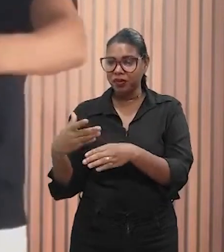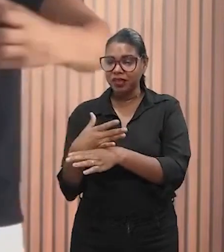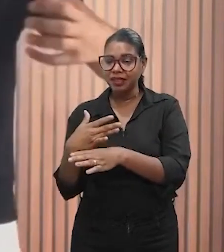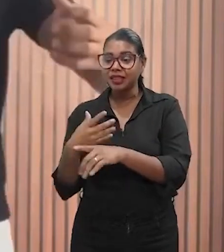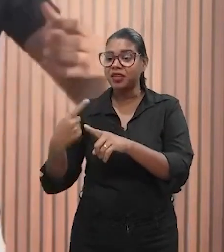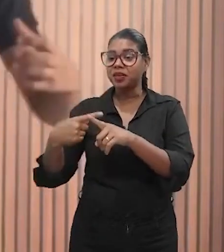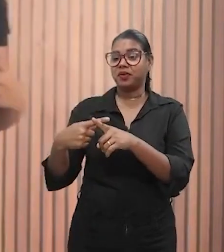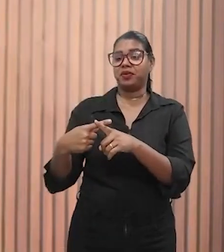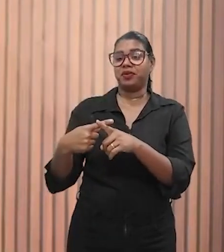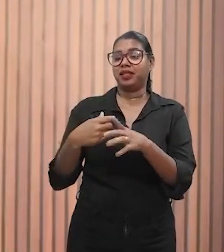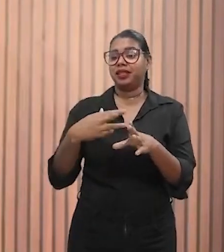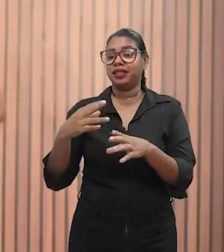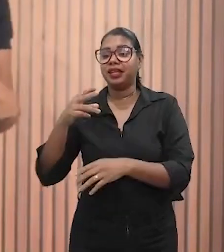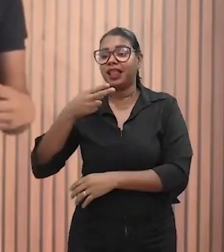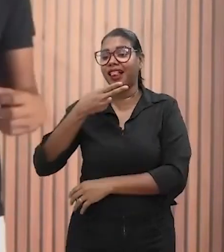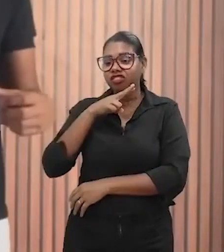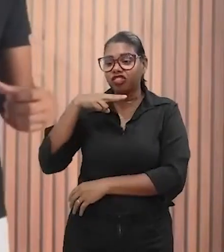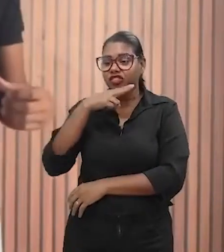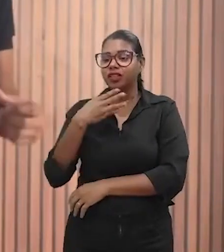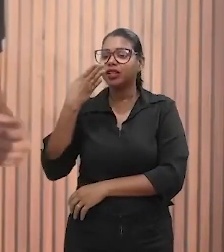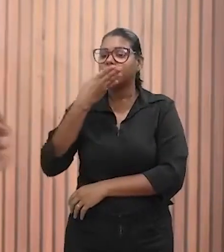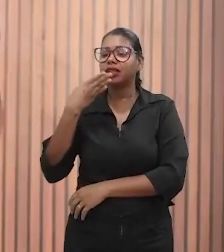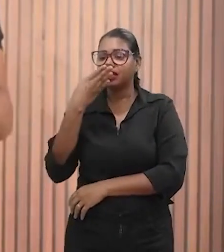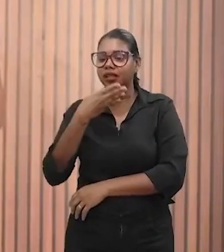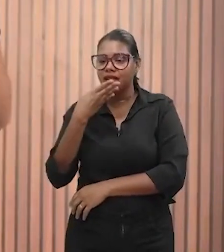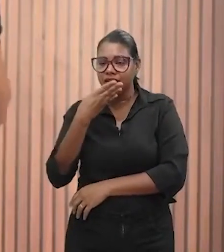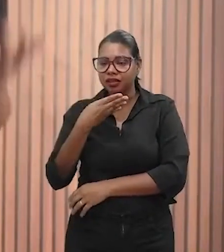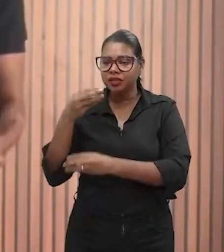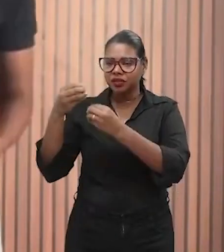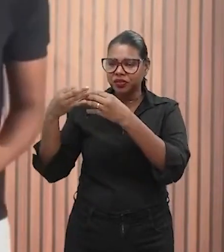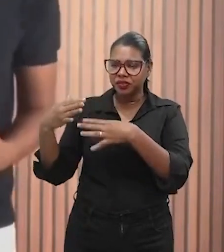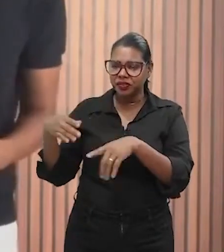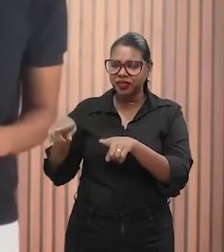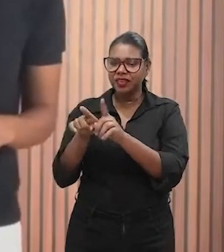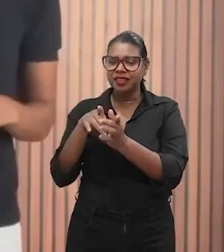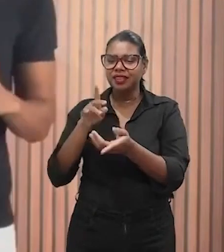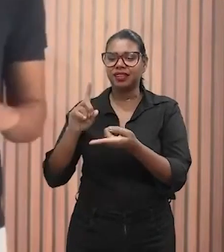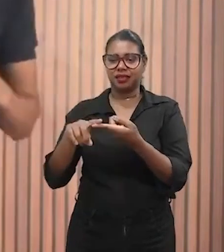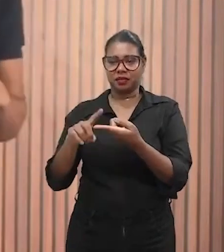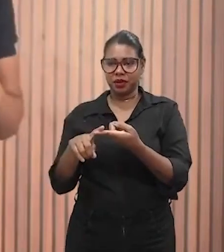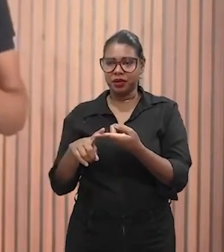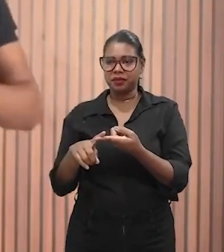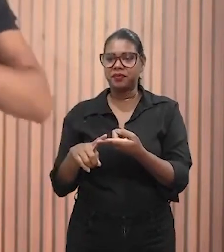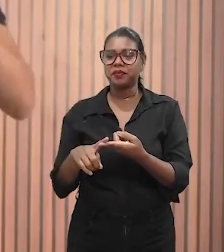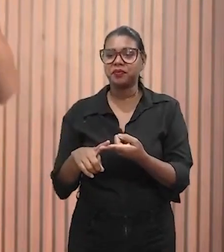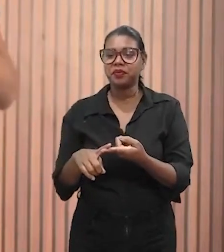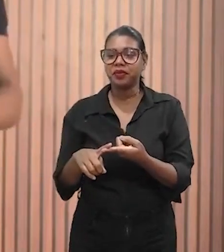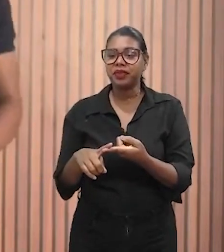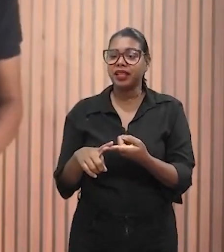grande produção de cana-de-açúcar ali e também de farinha pelo outro lado, mas muito mais de cana-de-açúcar. E ele